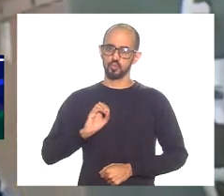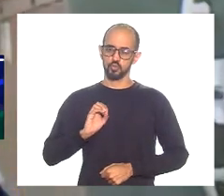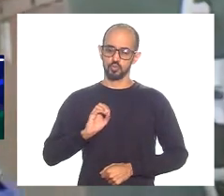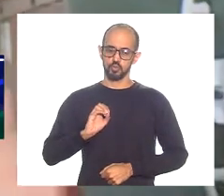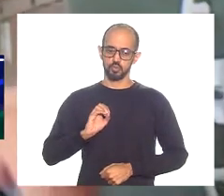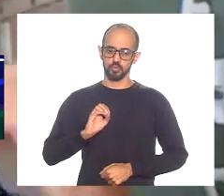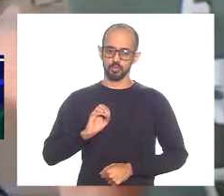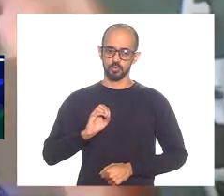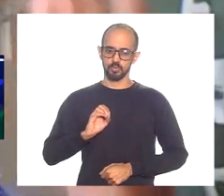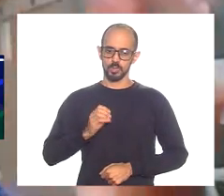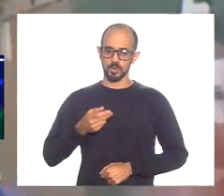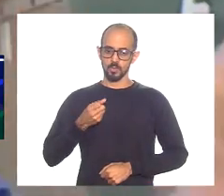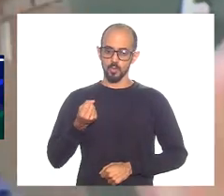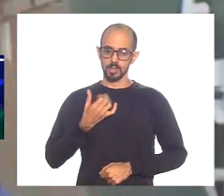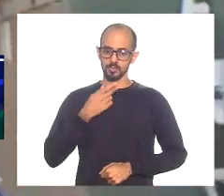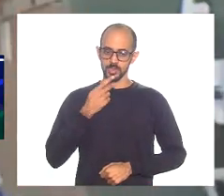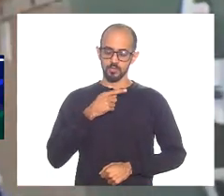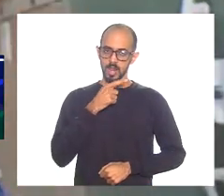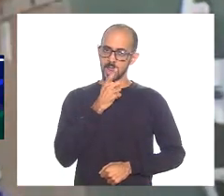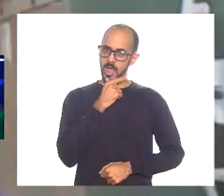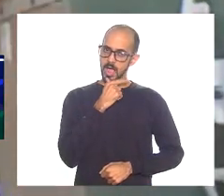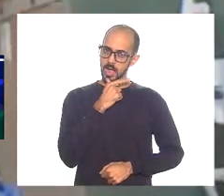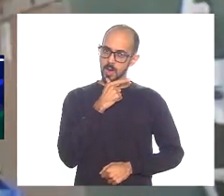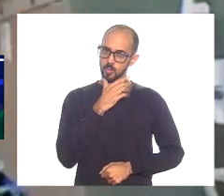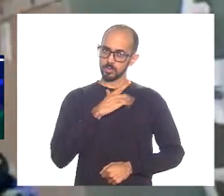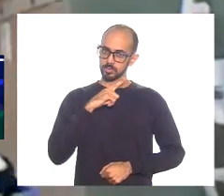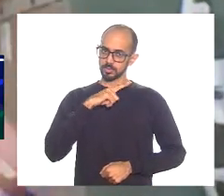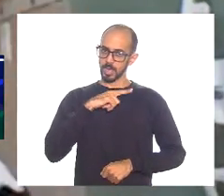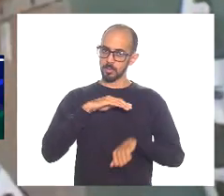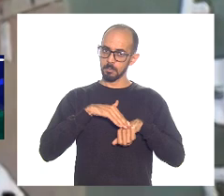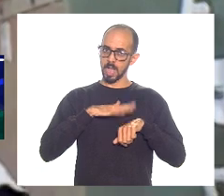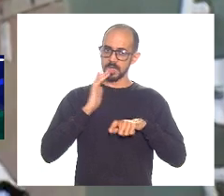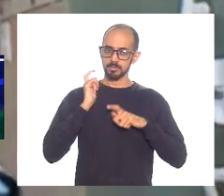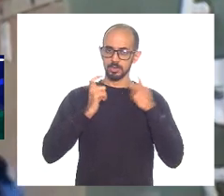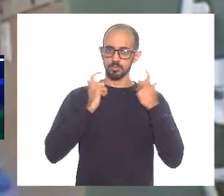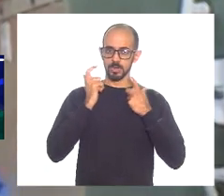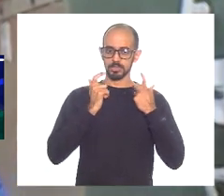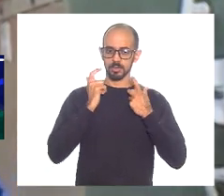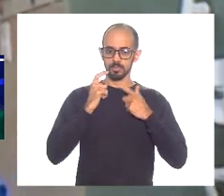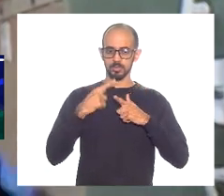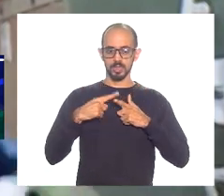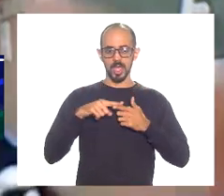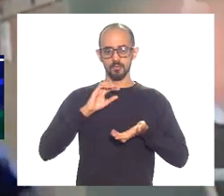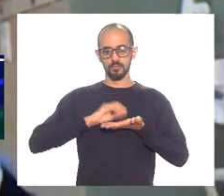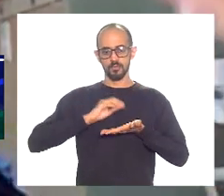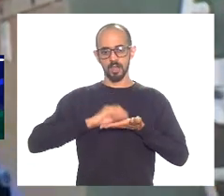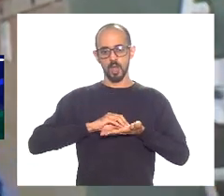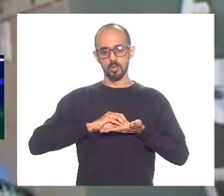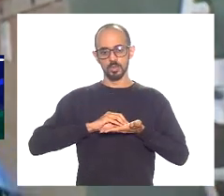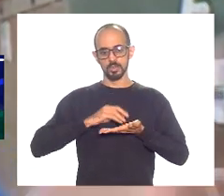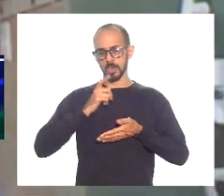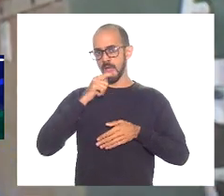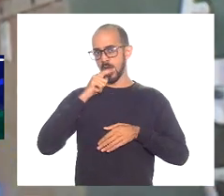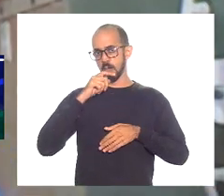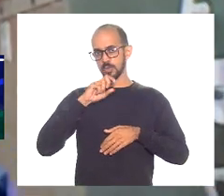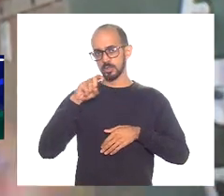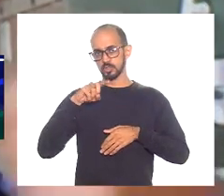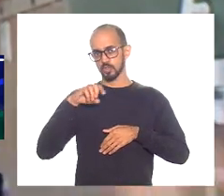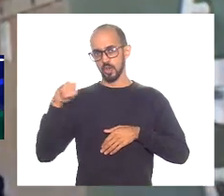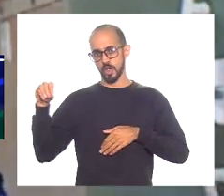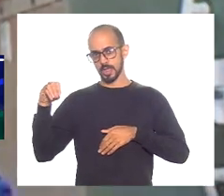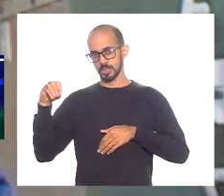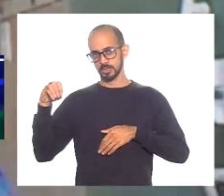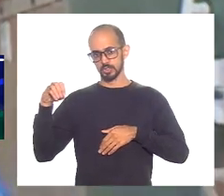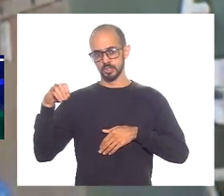da água, me preocupa mais ainda, deputado Luiz Paulo. A escassez de água na Zona Oeste é um projeto que está há não sei quantos anos na SEDAI, que a gente não